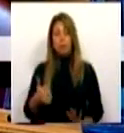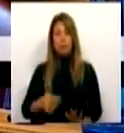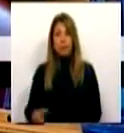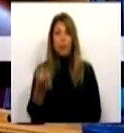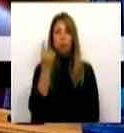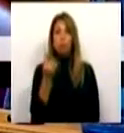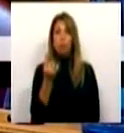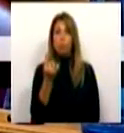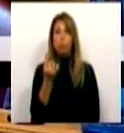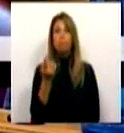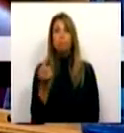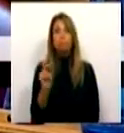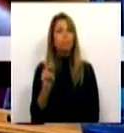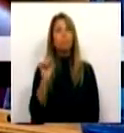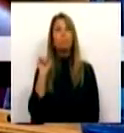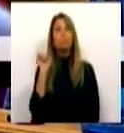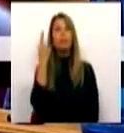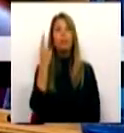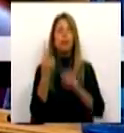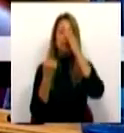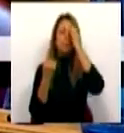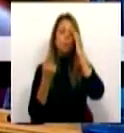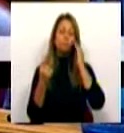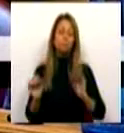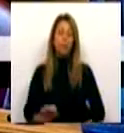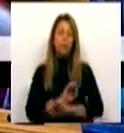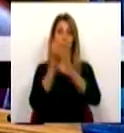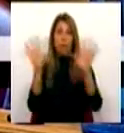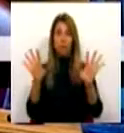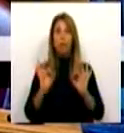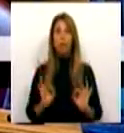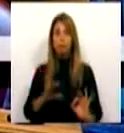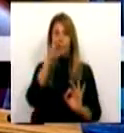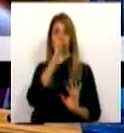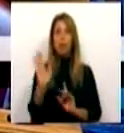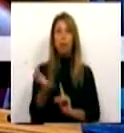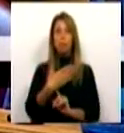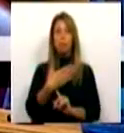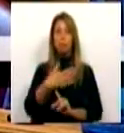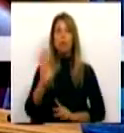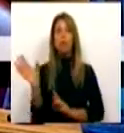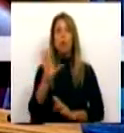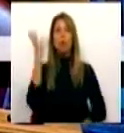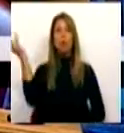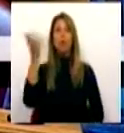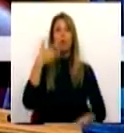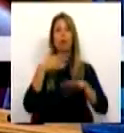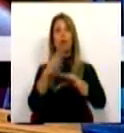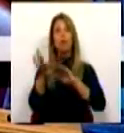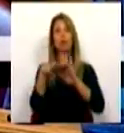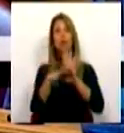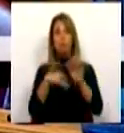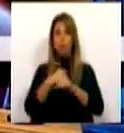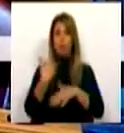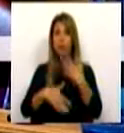deles que aparece pela primeira vez claramente afirmado, que é a de diplomacia cultural através do programa da ação